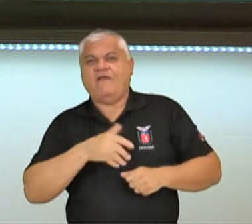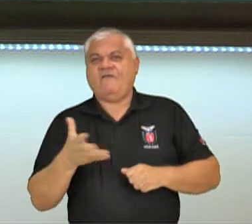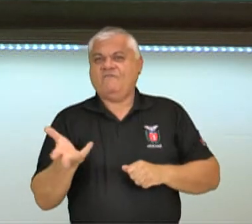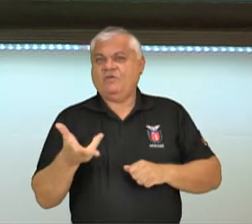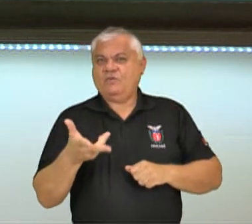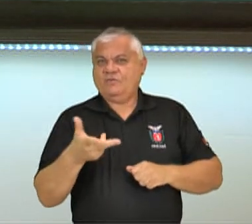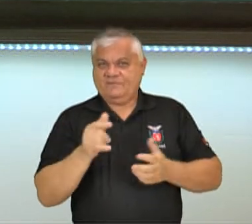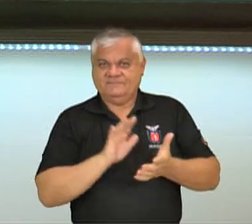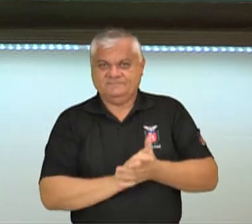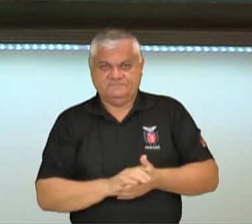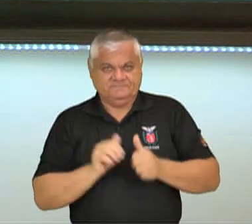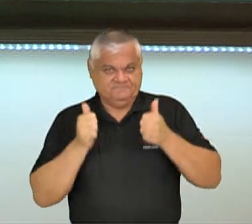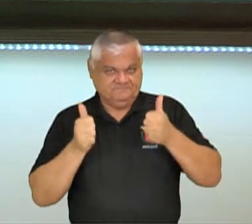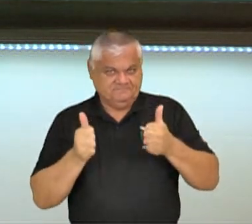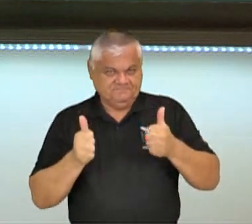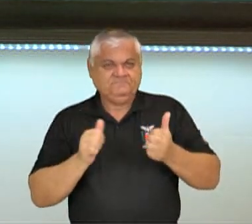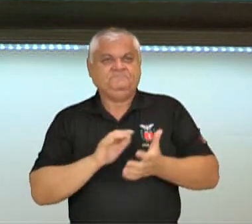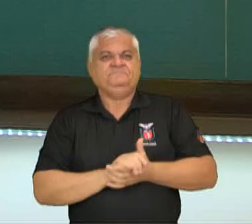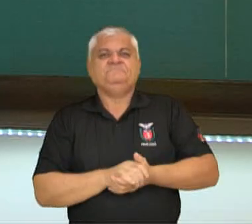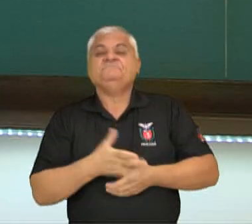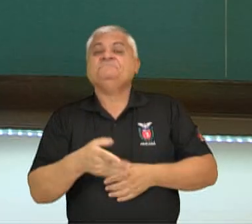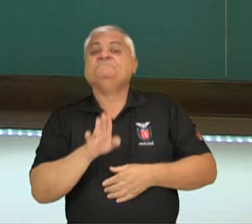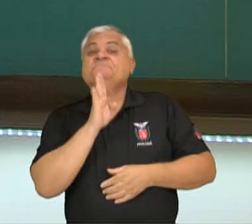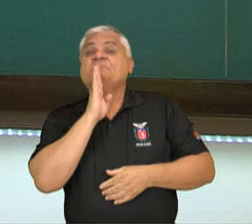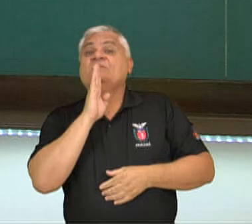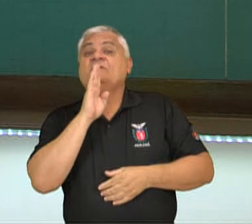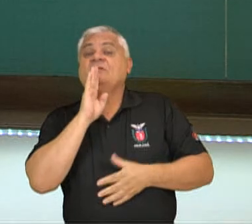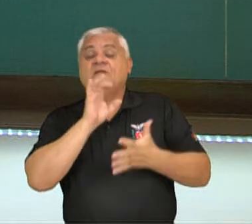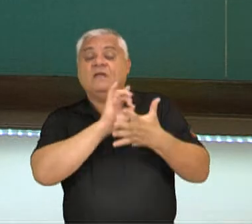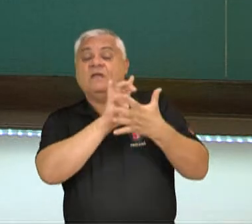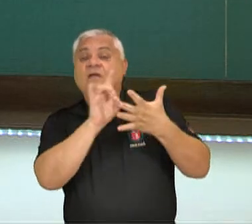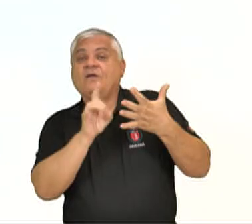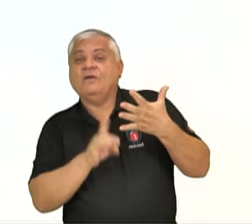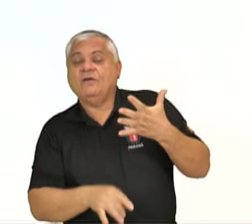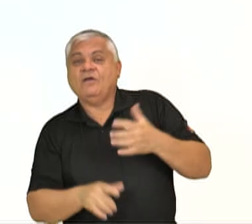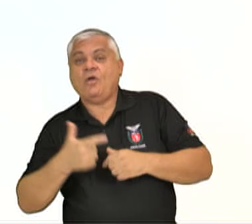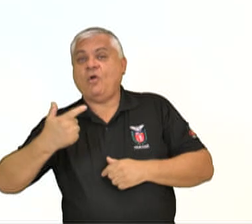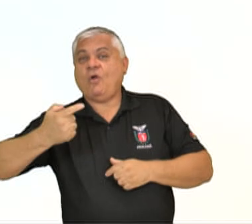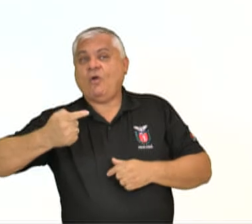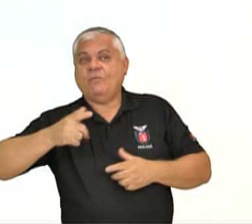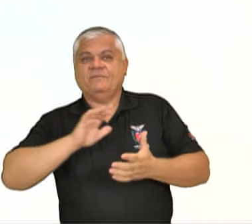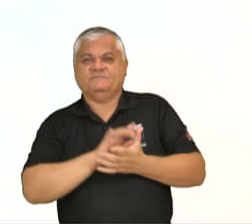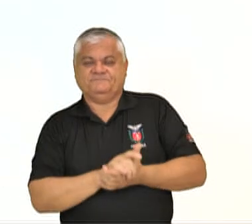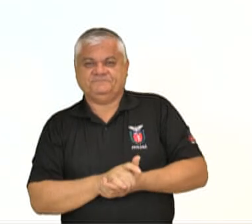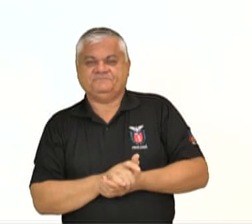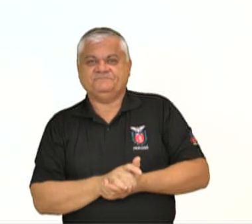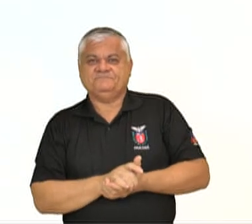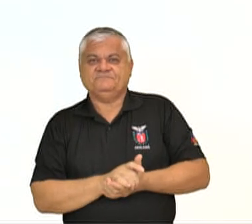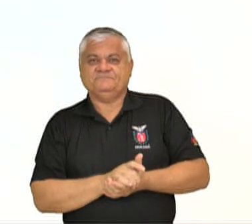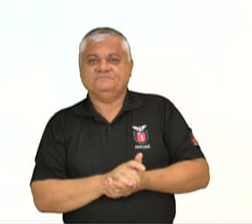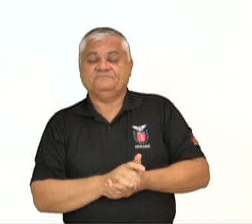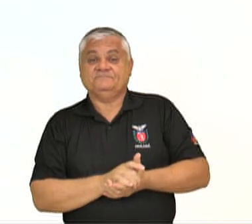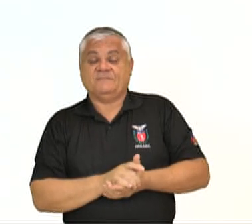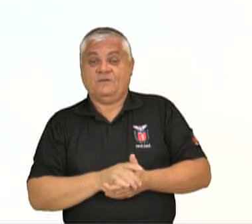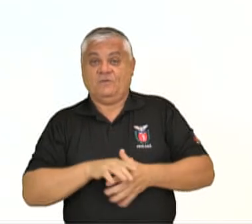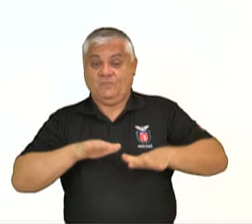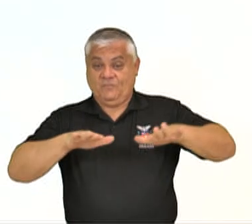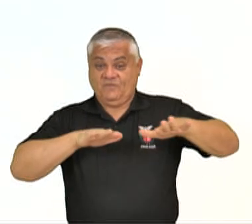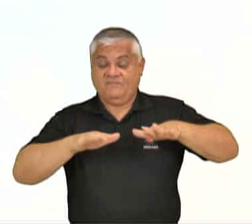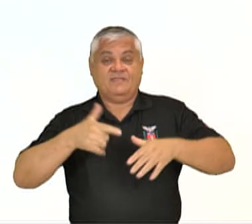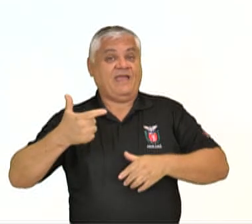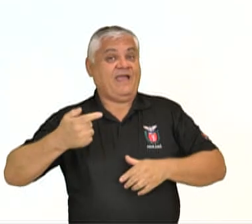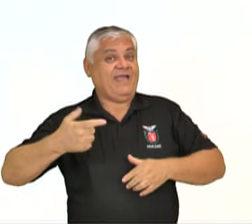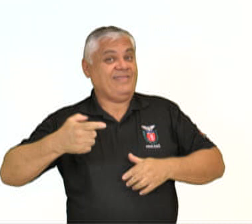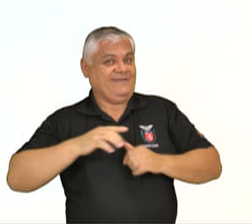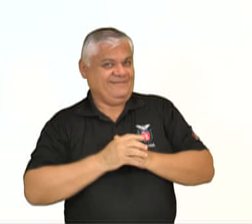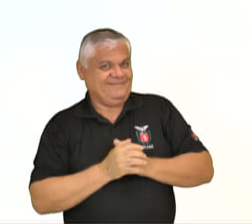você não precisa disso. Vamos conhecer então alguns golpes? Vamos começar falando dos movimentos de